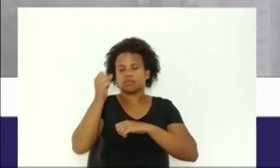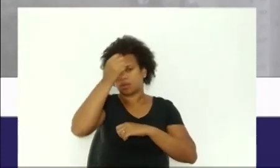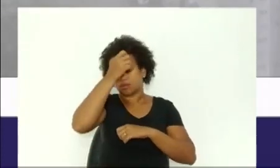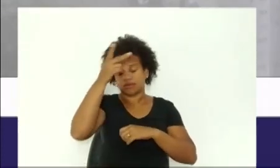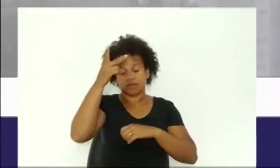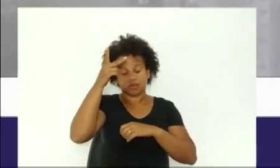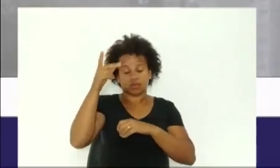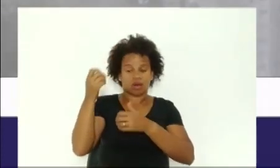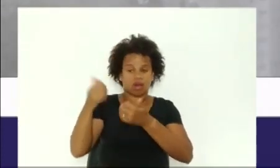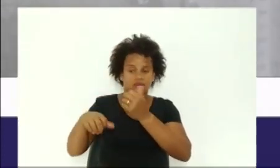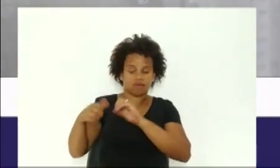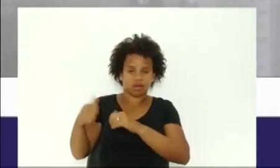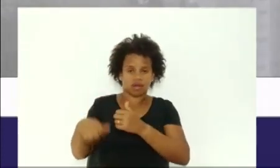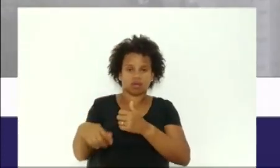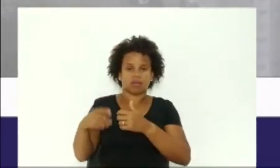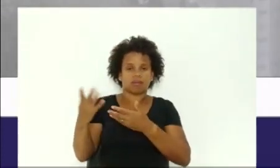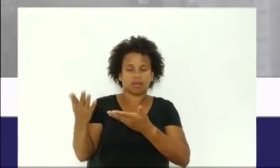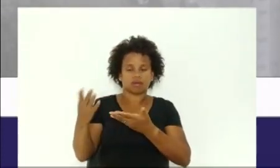bastante pertinente, sim.